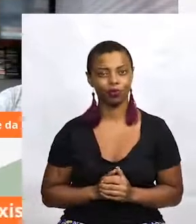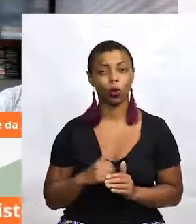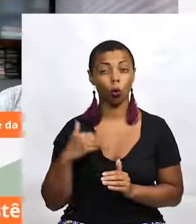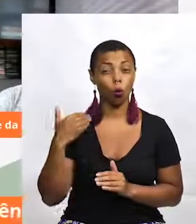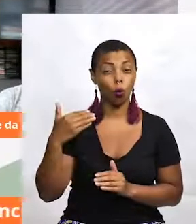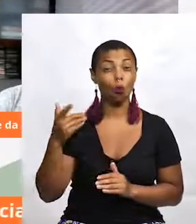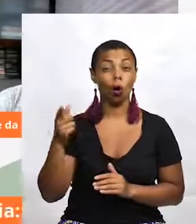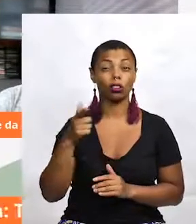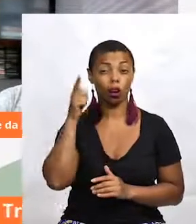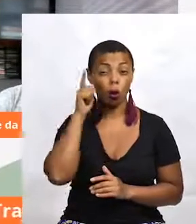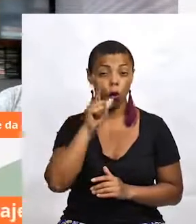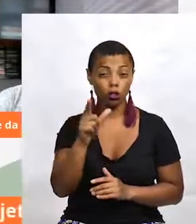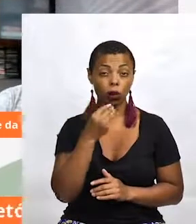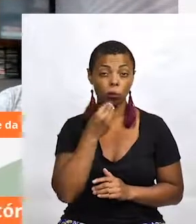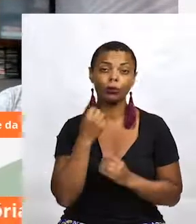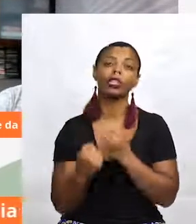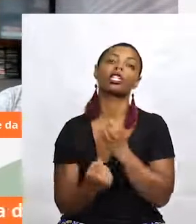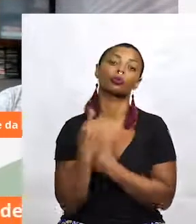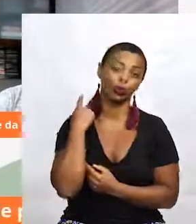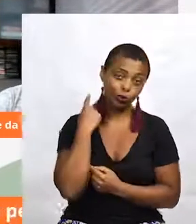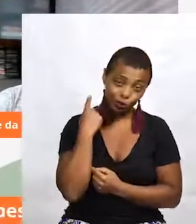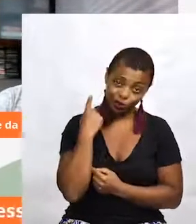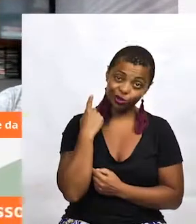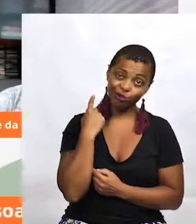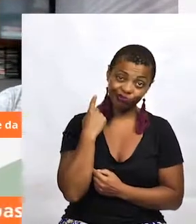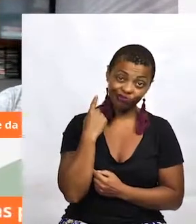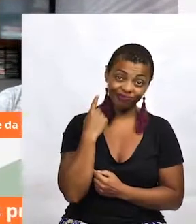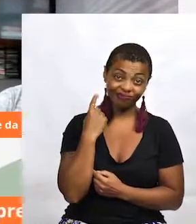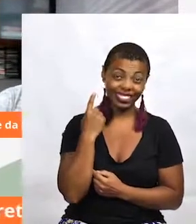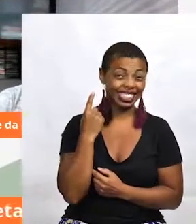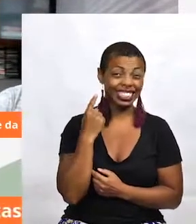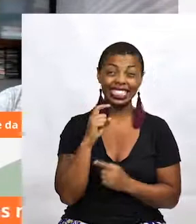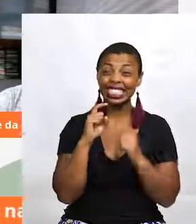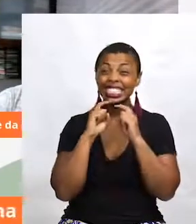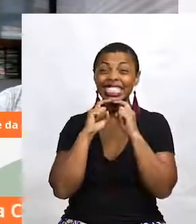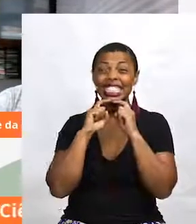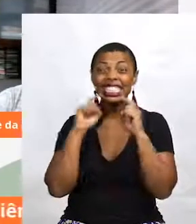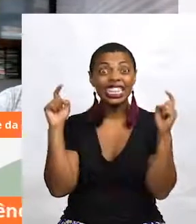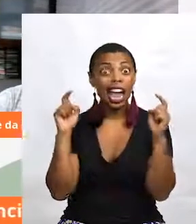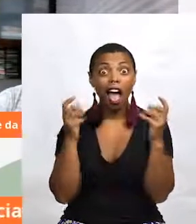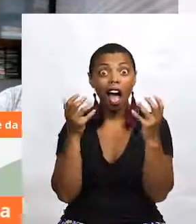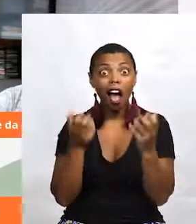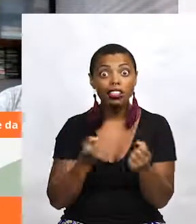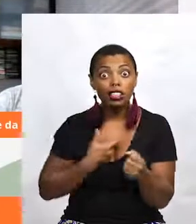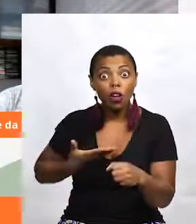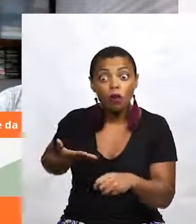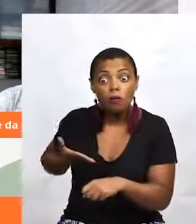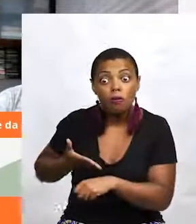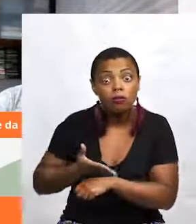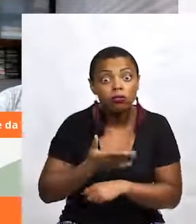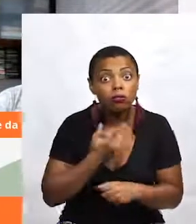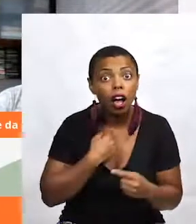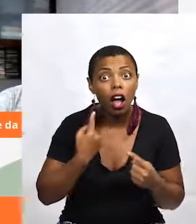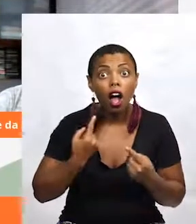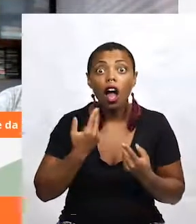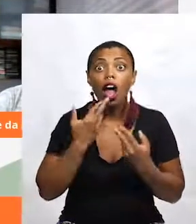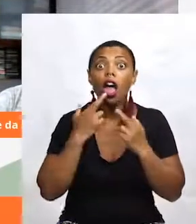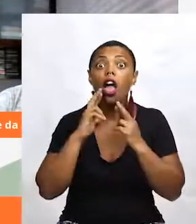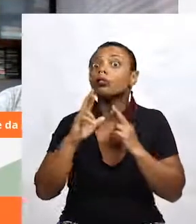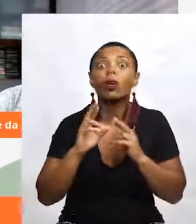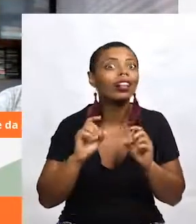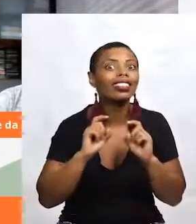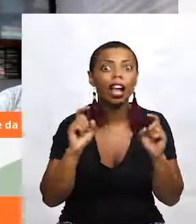me expulsaram. Ninguém me recebeu para ouvir o meu lado, para eu não ser expulsa, ninguém. Todos